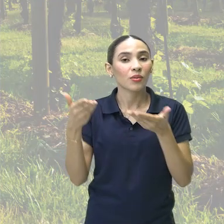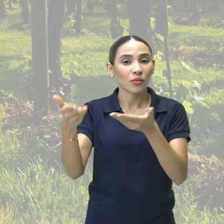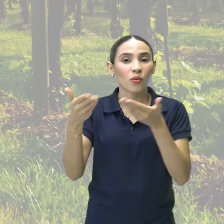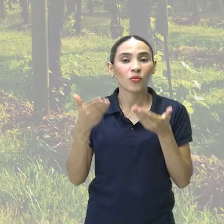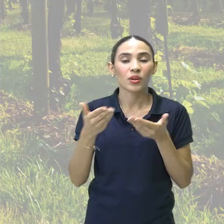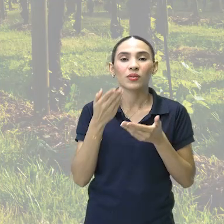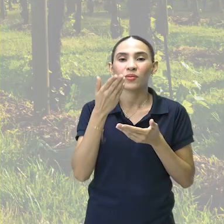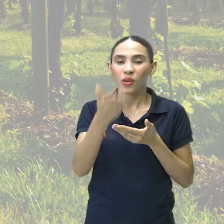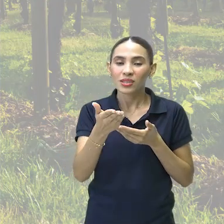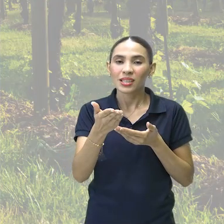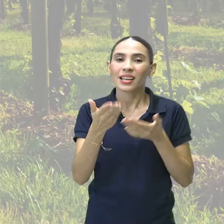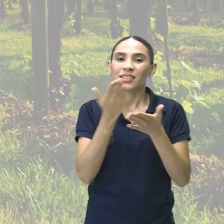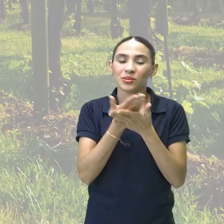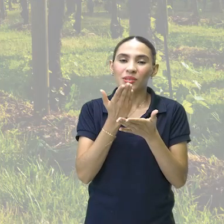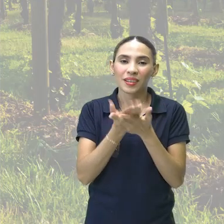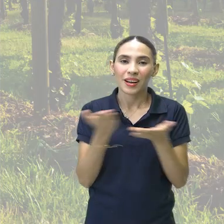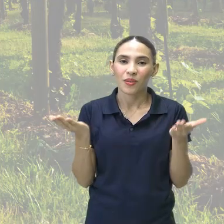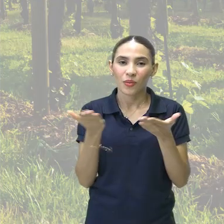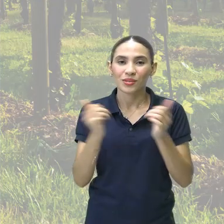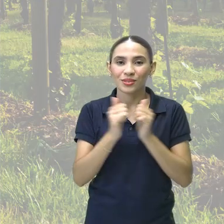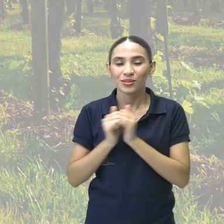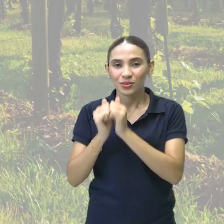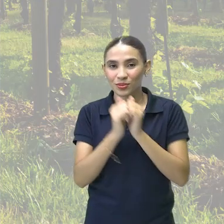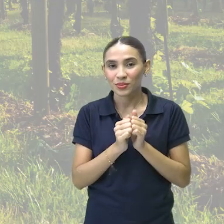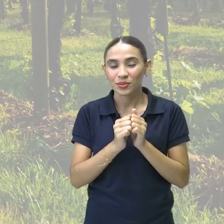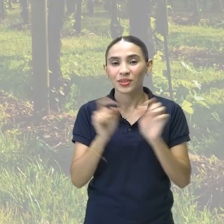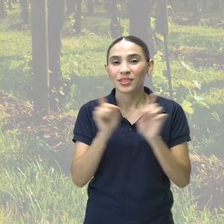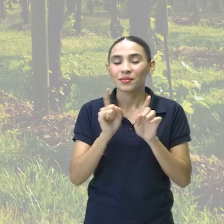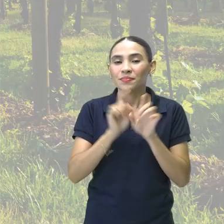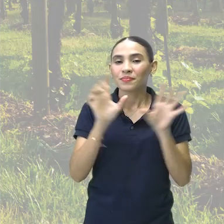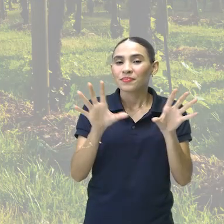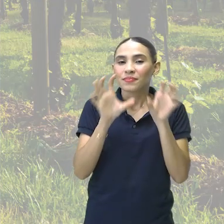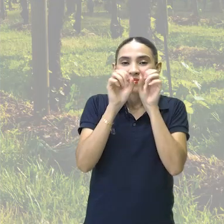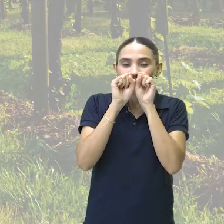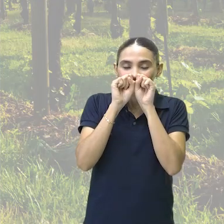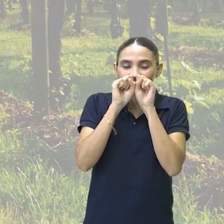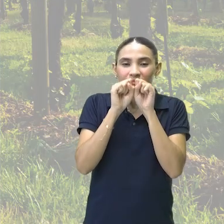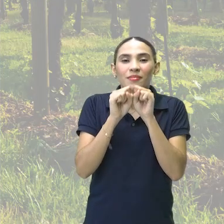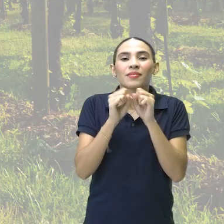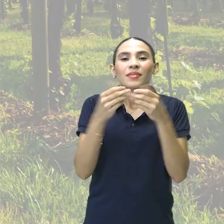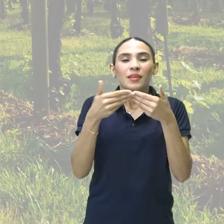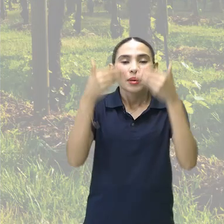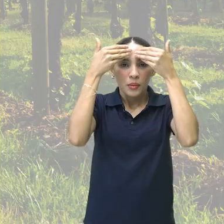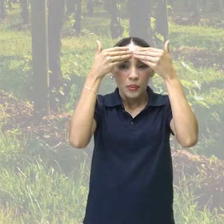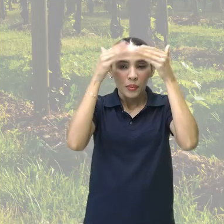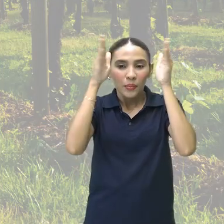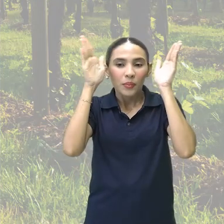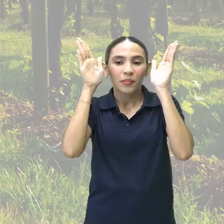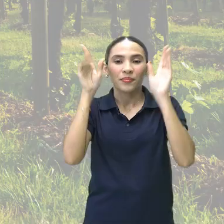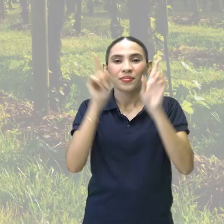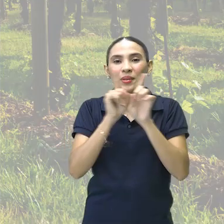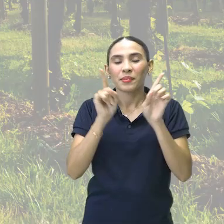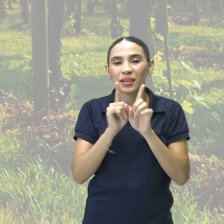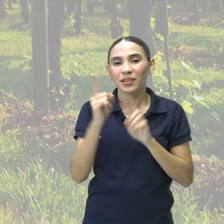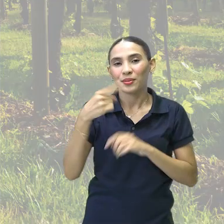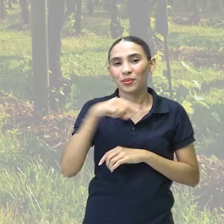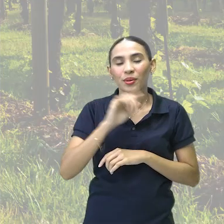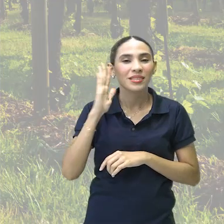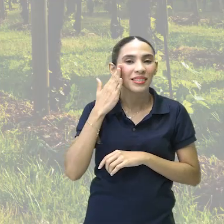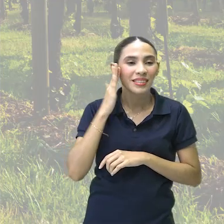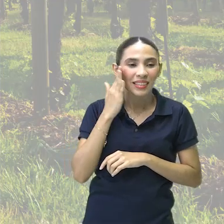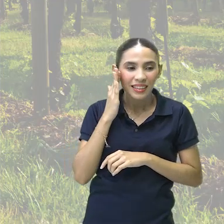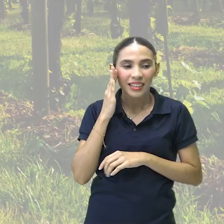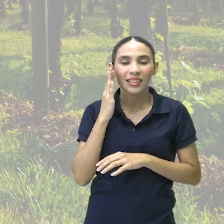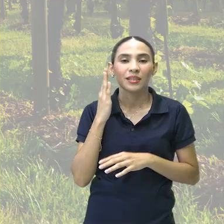vocês a mergulhar nesse mundo, né, respirando esse ar puro, abrindo bem a sua mente, para a gente entender